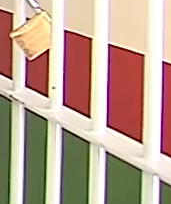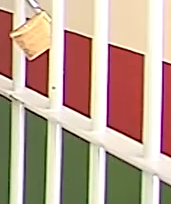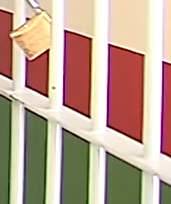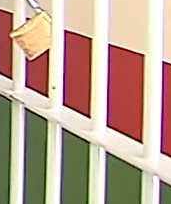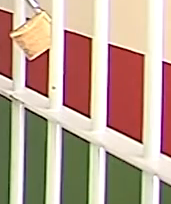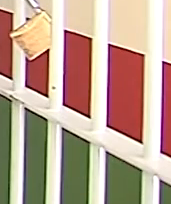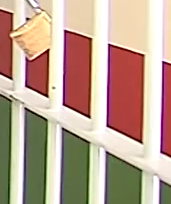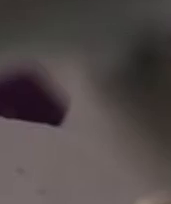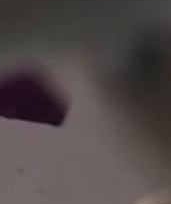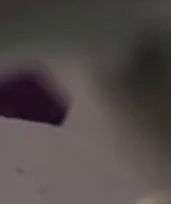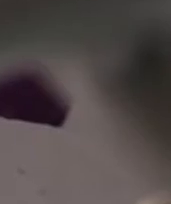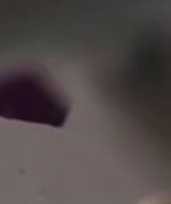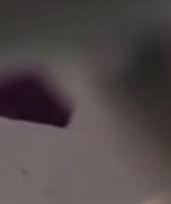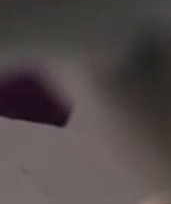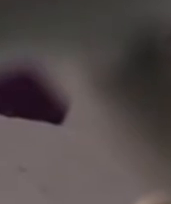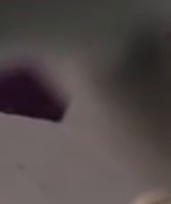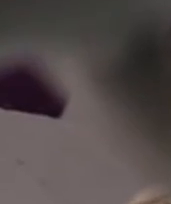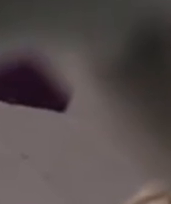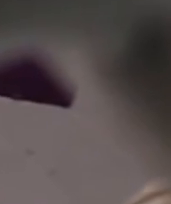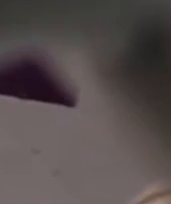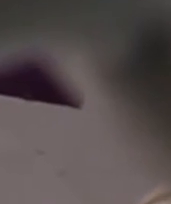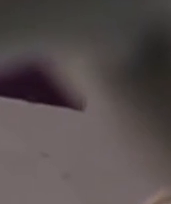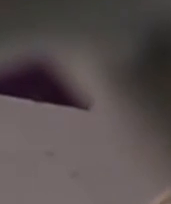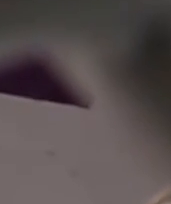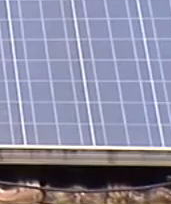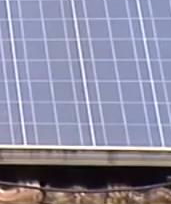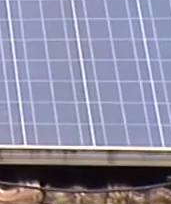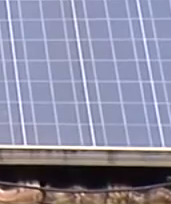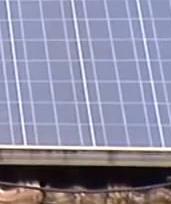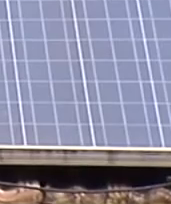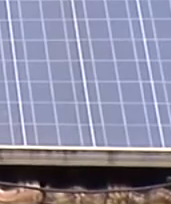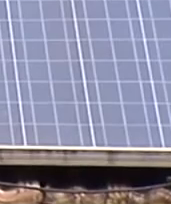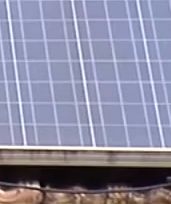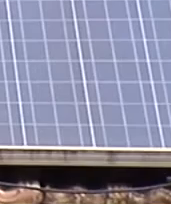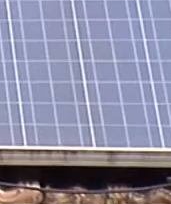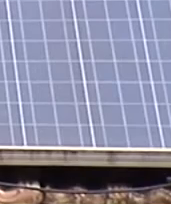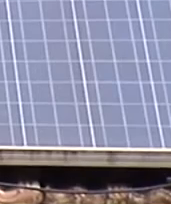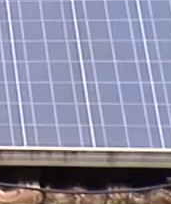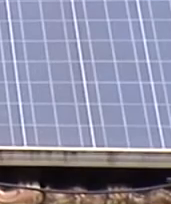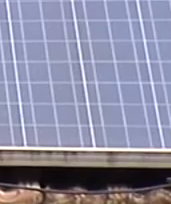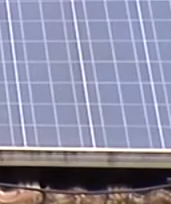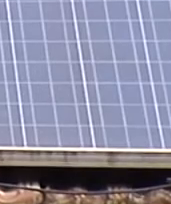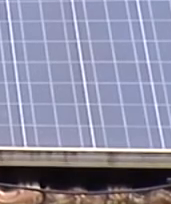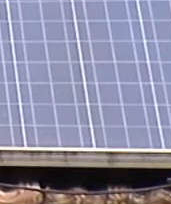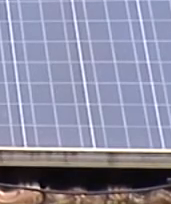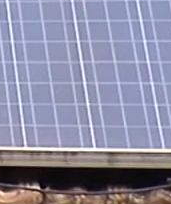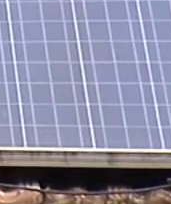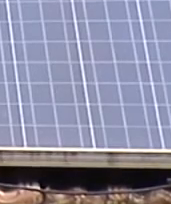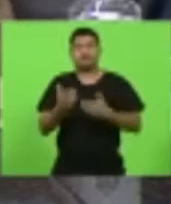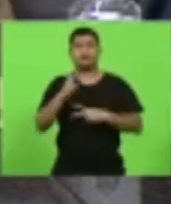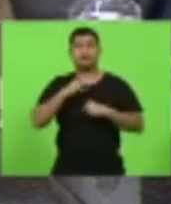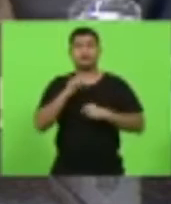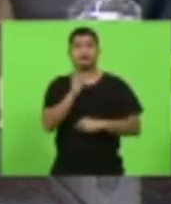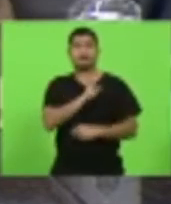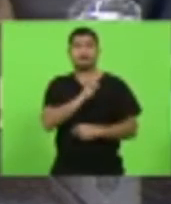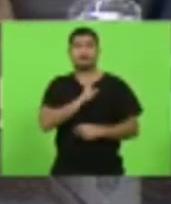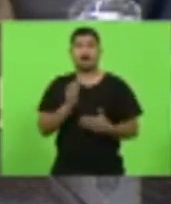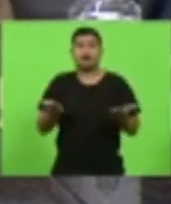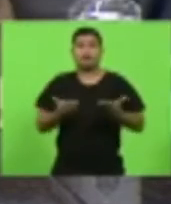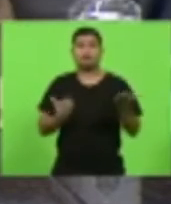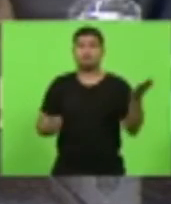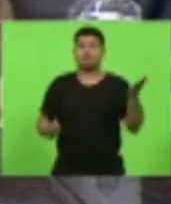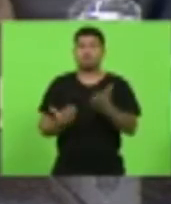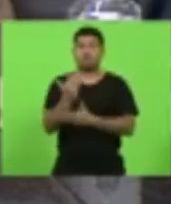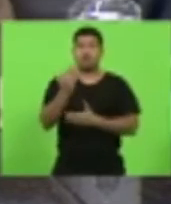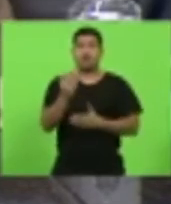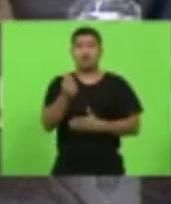de Santa Catarina a instalar painéis Solares fotovoltaicos alguns deputados manifestaram voto